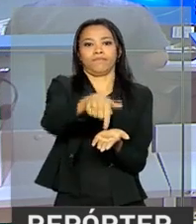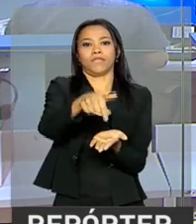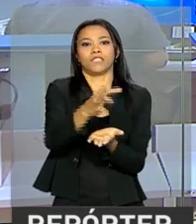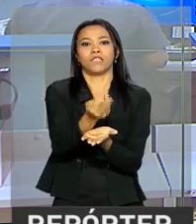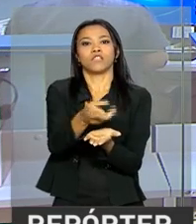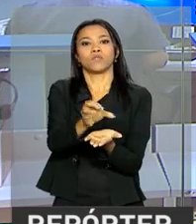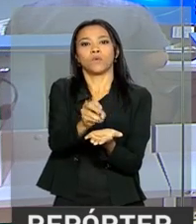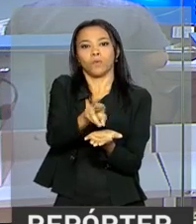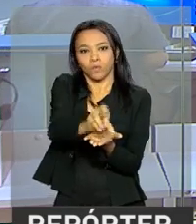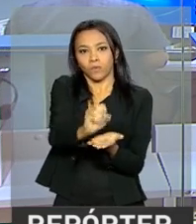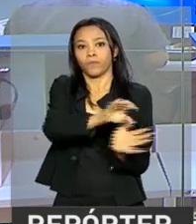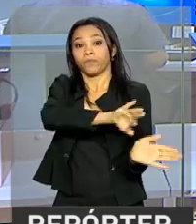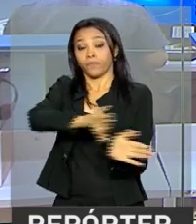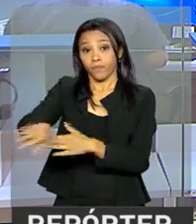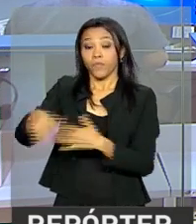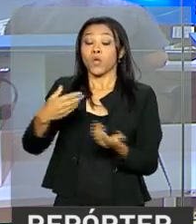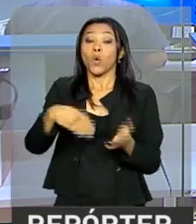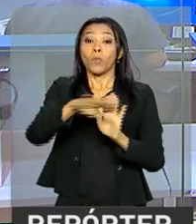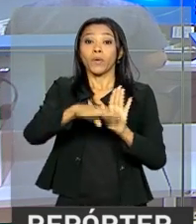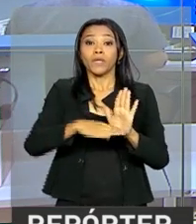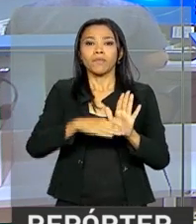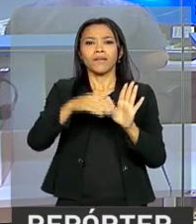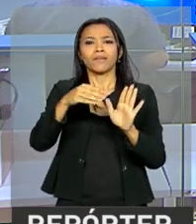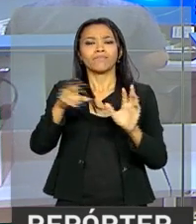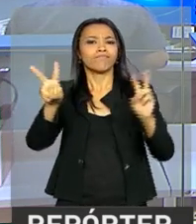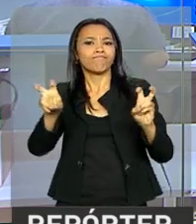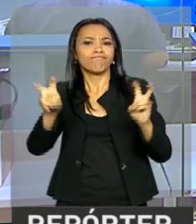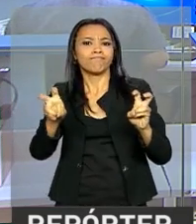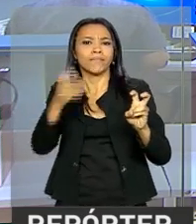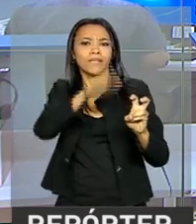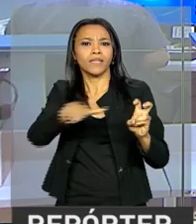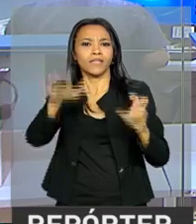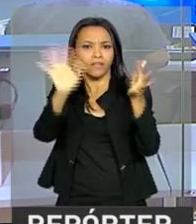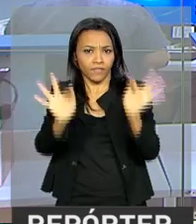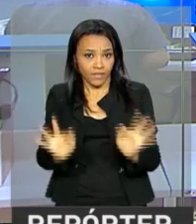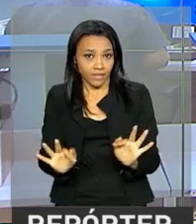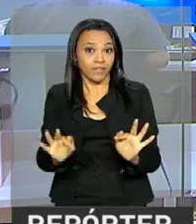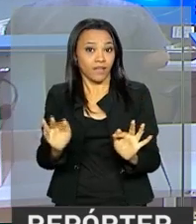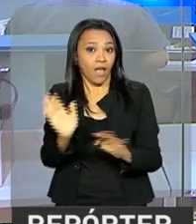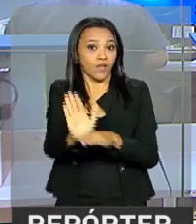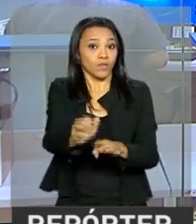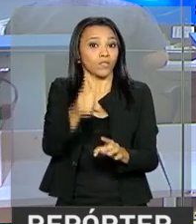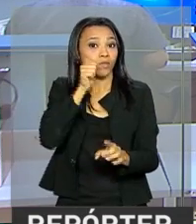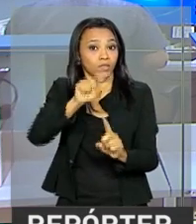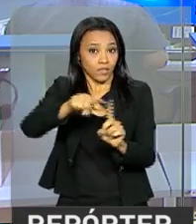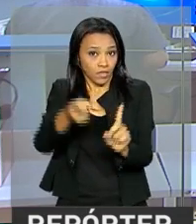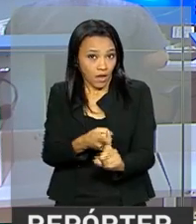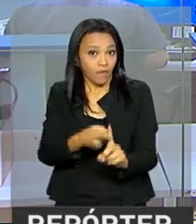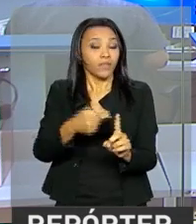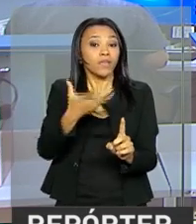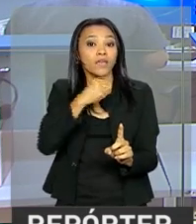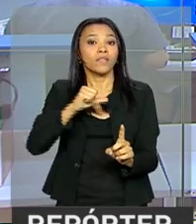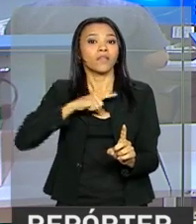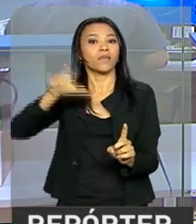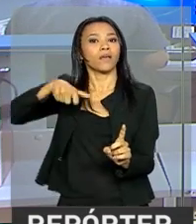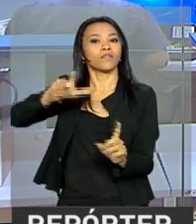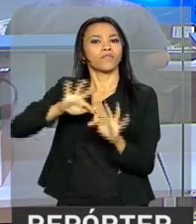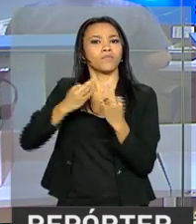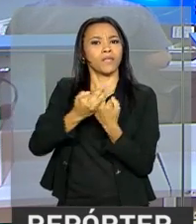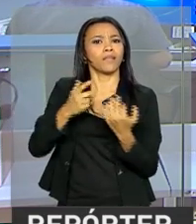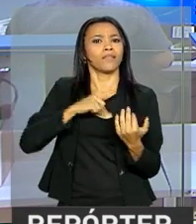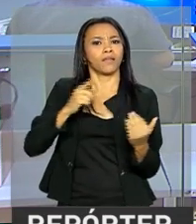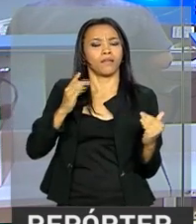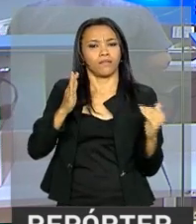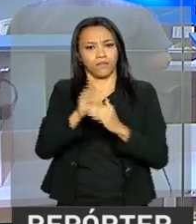criança feliz prioriza grávidas e crianças de até 3 anos do Bolsa Família os municípios têm até o dia 10 de